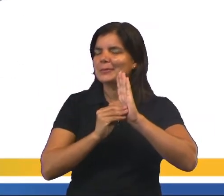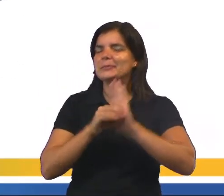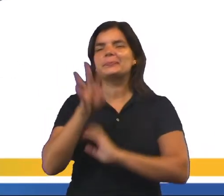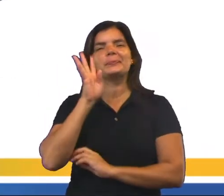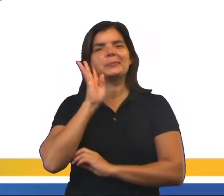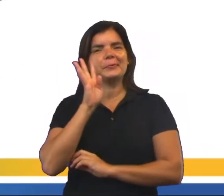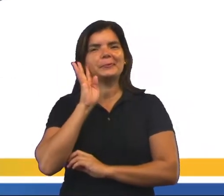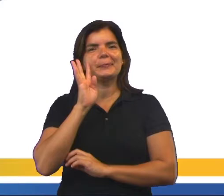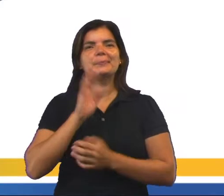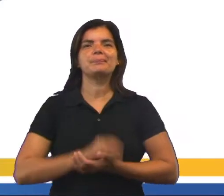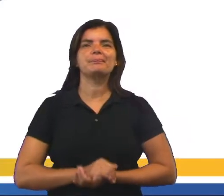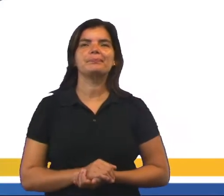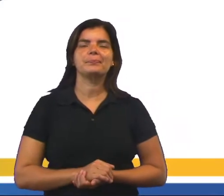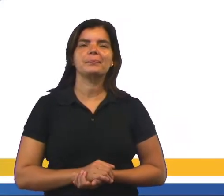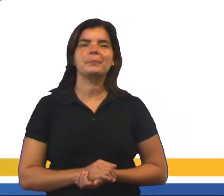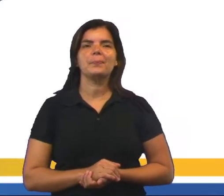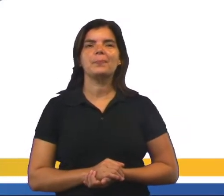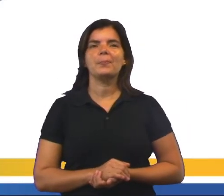né?